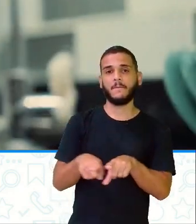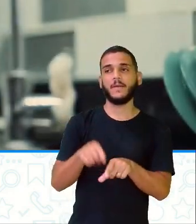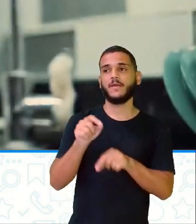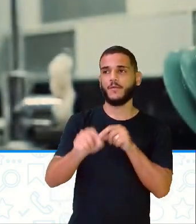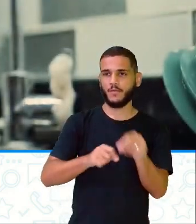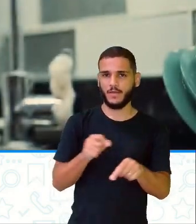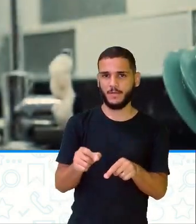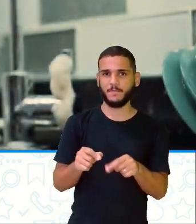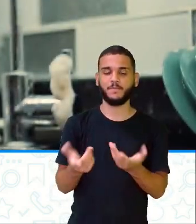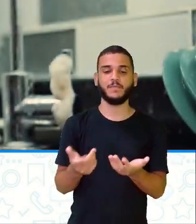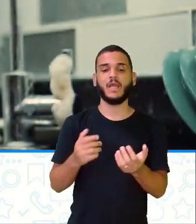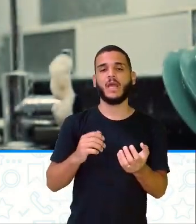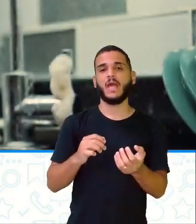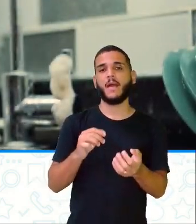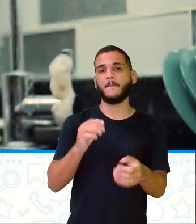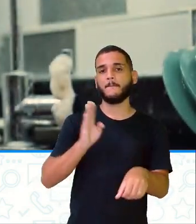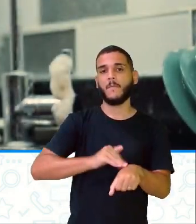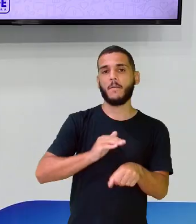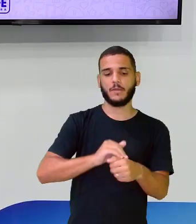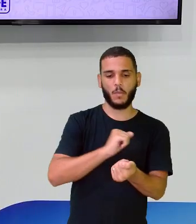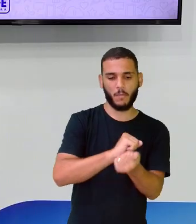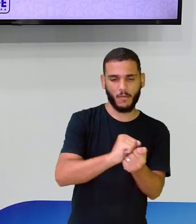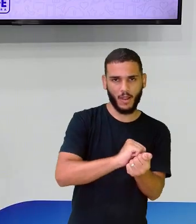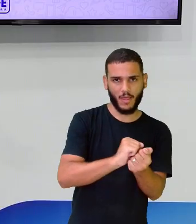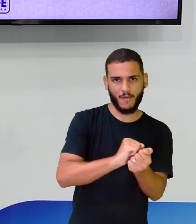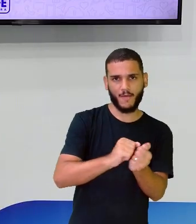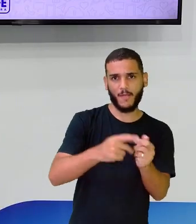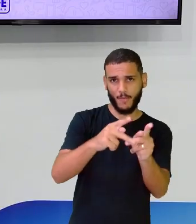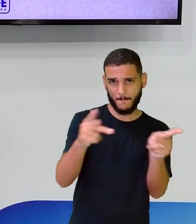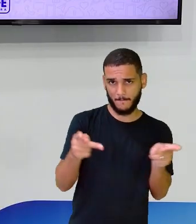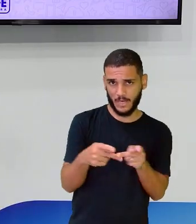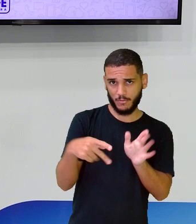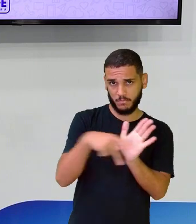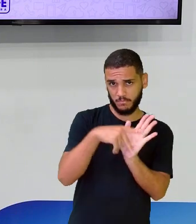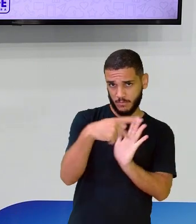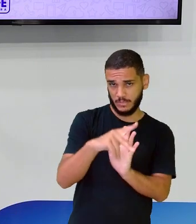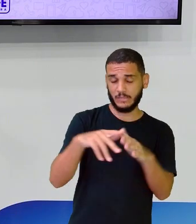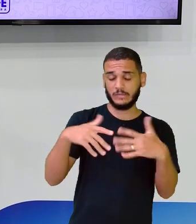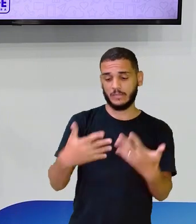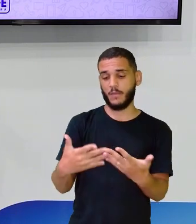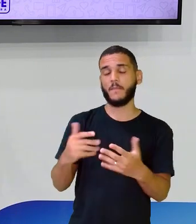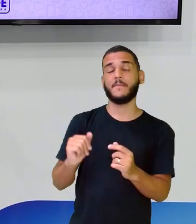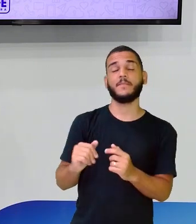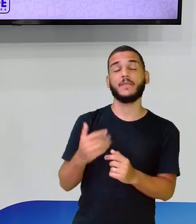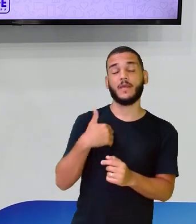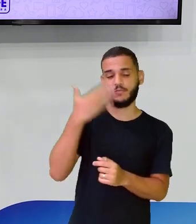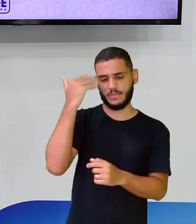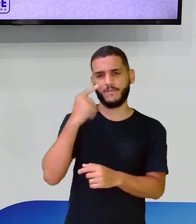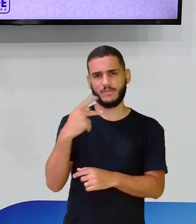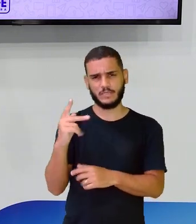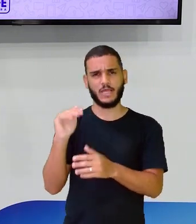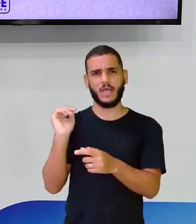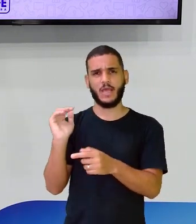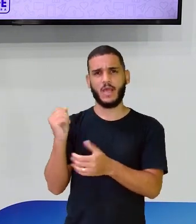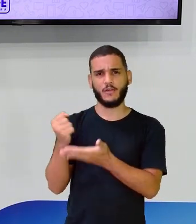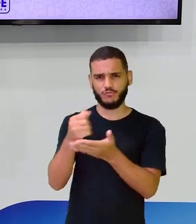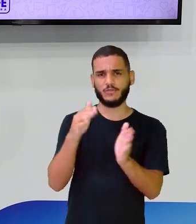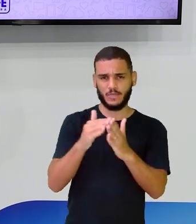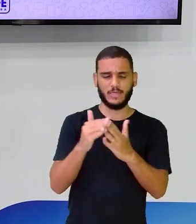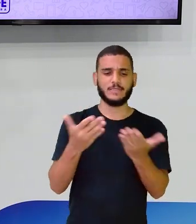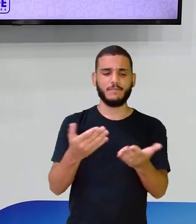O que isso quer dizer? Quando você estiver lavando seus pratos, porque eu tenho certeza que você ajuda em casa, então você